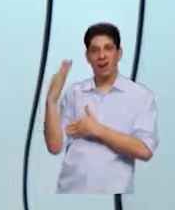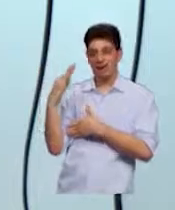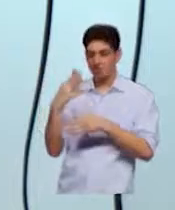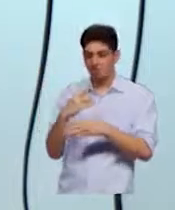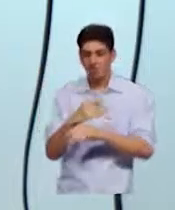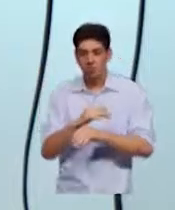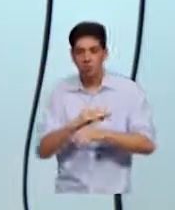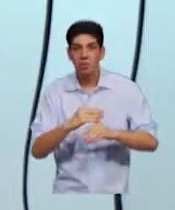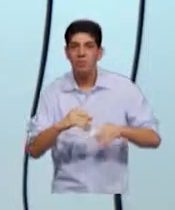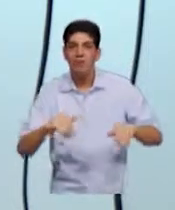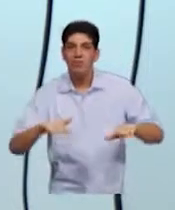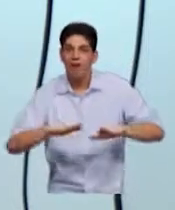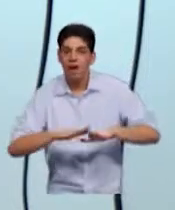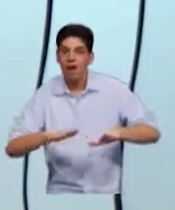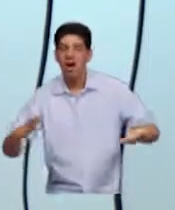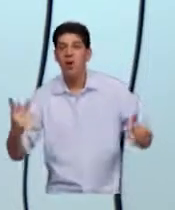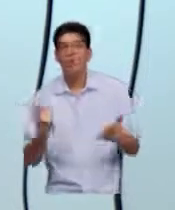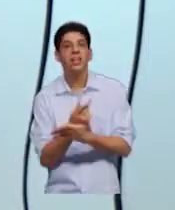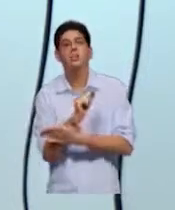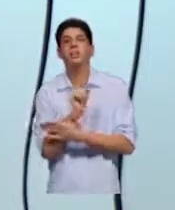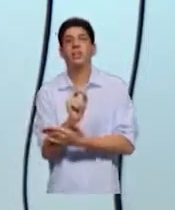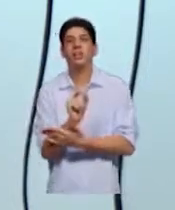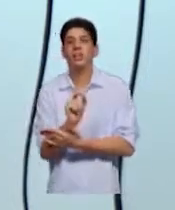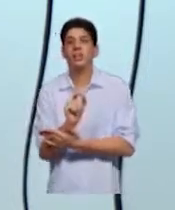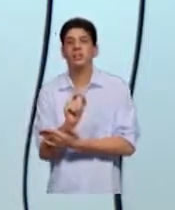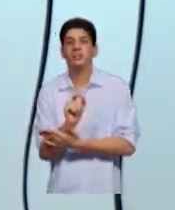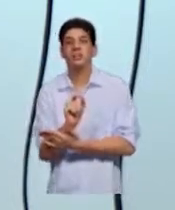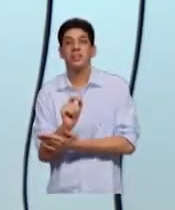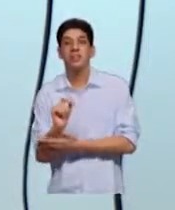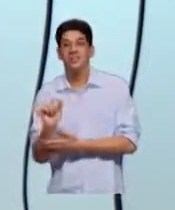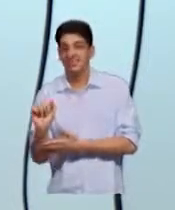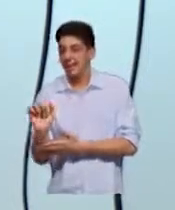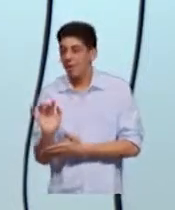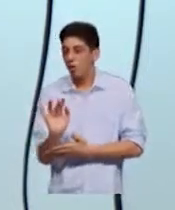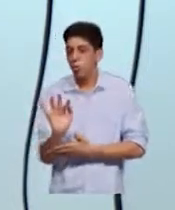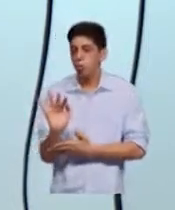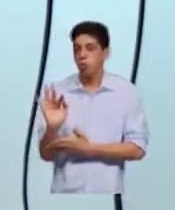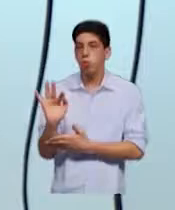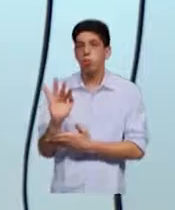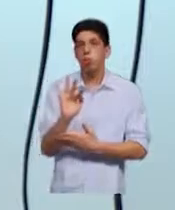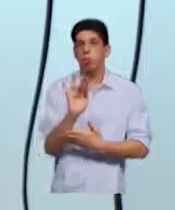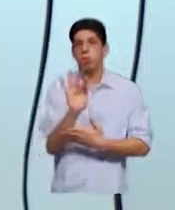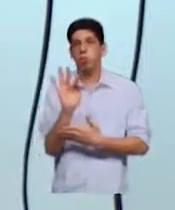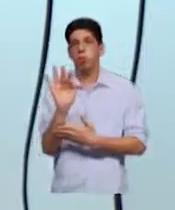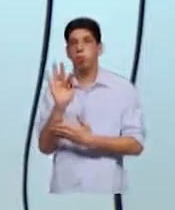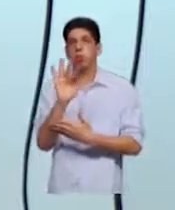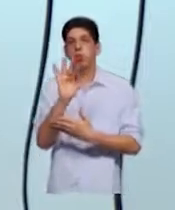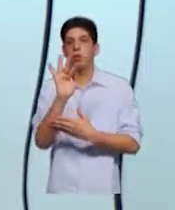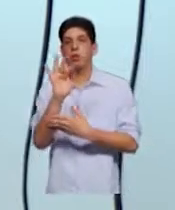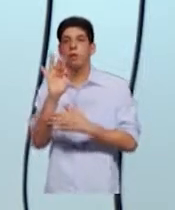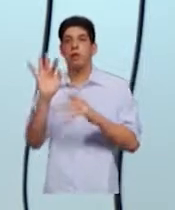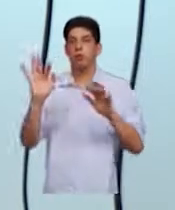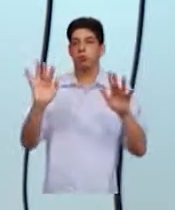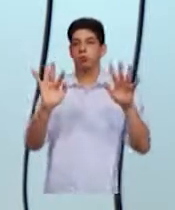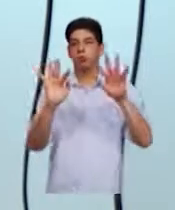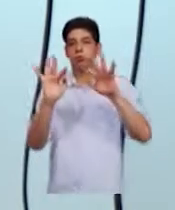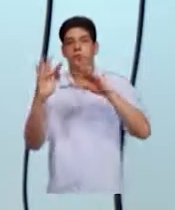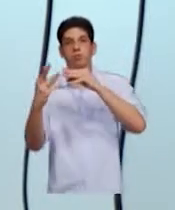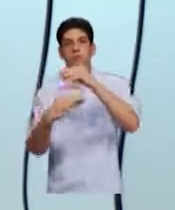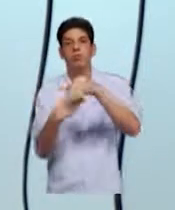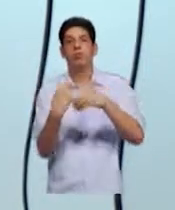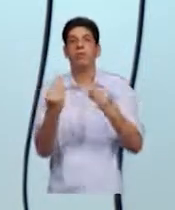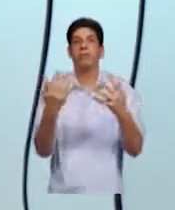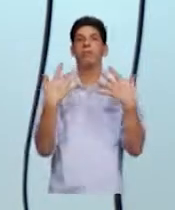esses gases? Esses gases do efeito estufa, eles vão acumular esse calor. Essa energia solar,